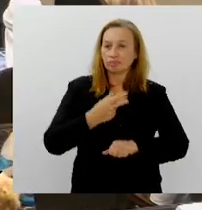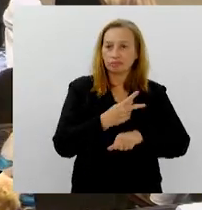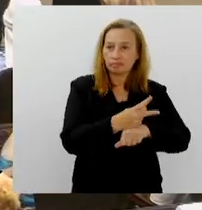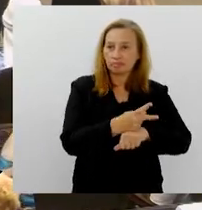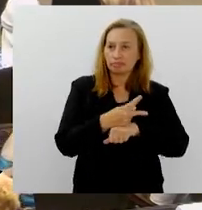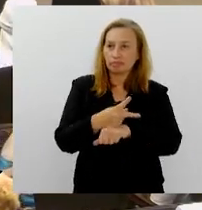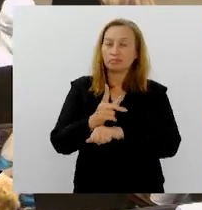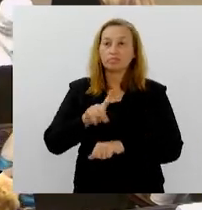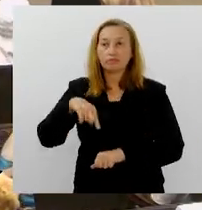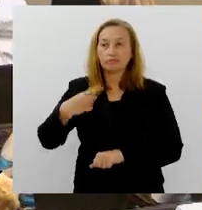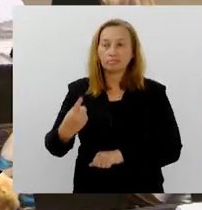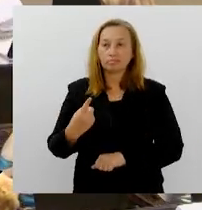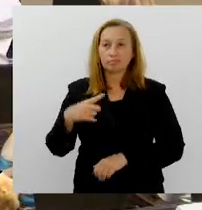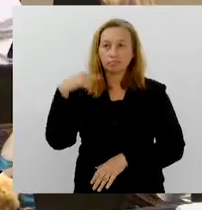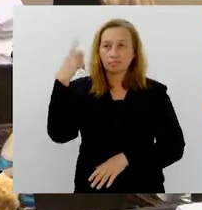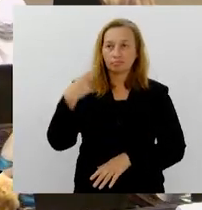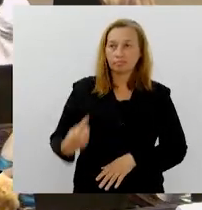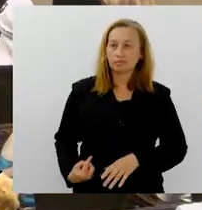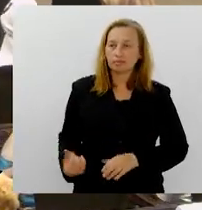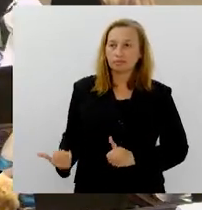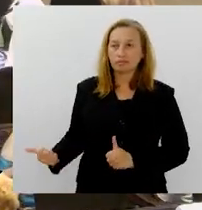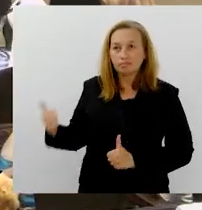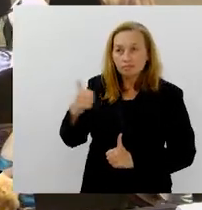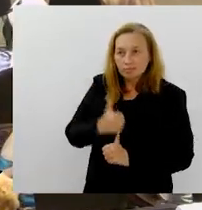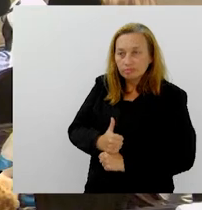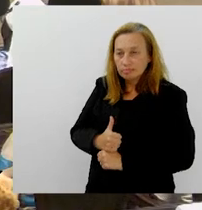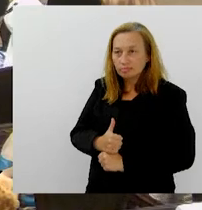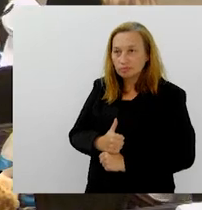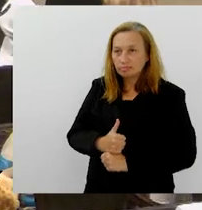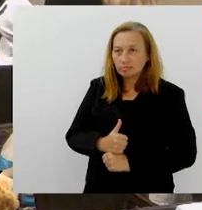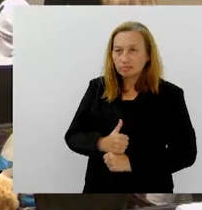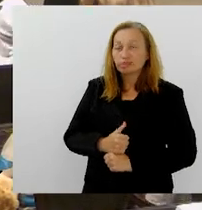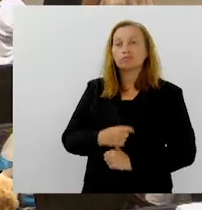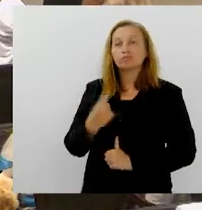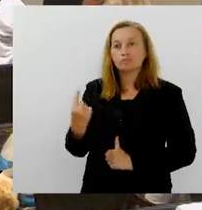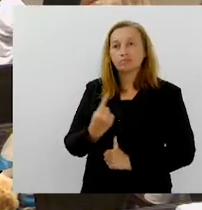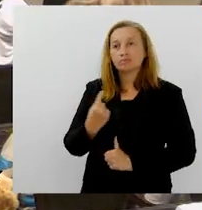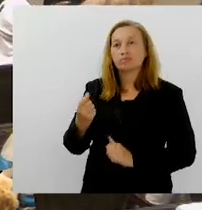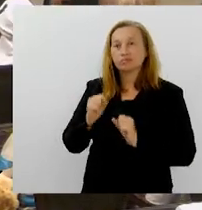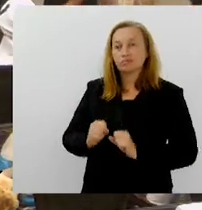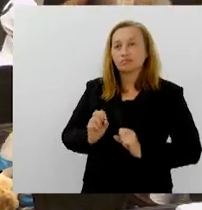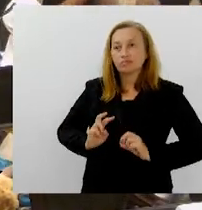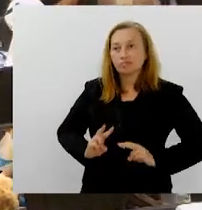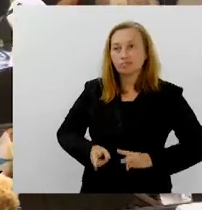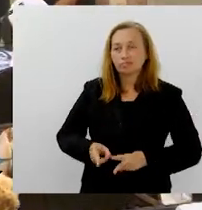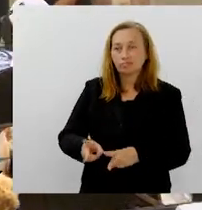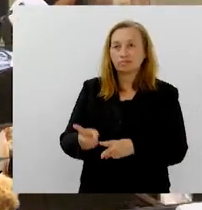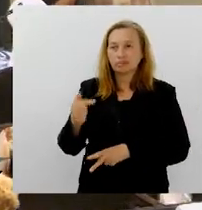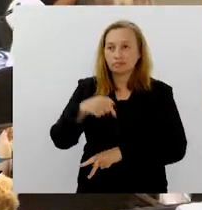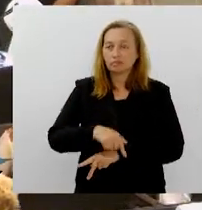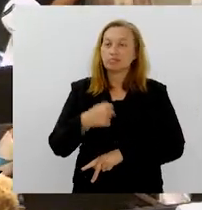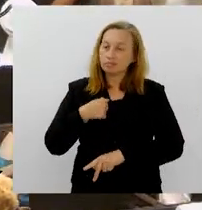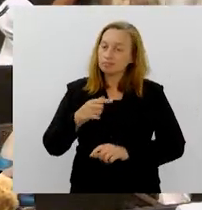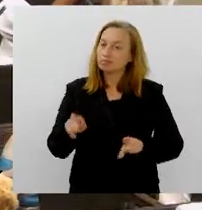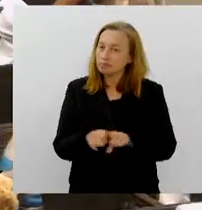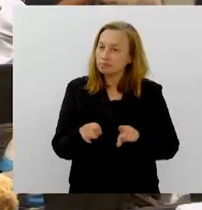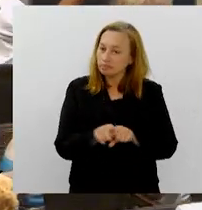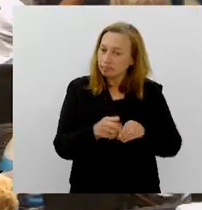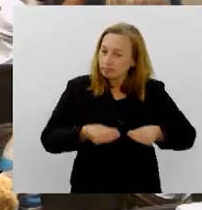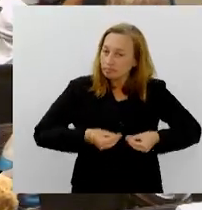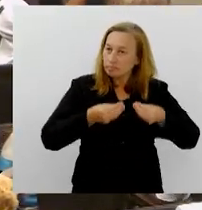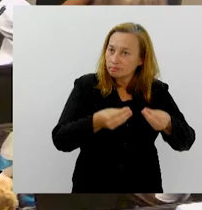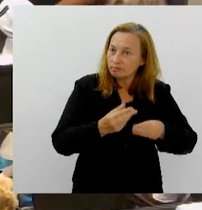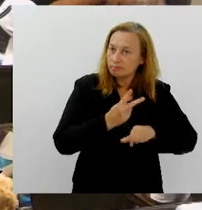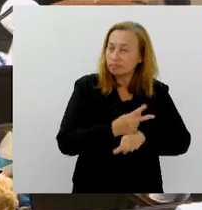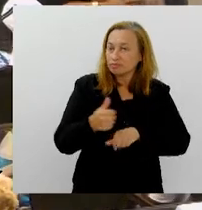depois a Dani Balbi senta aqui no meu lugar para a gente poder dar continuidade aqui e eu poder entregar também. Depois a gente